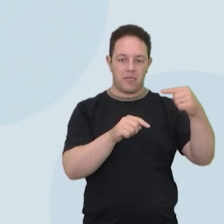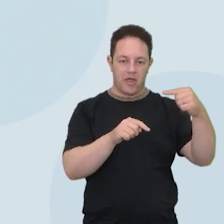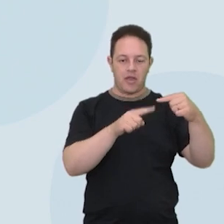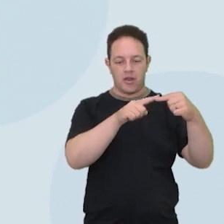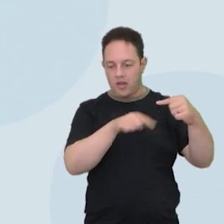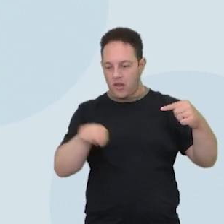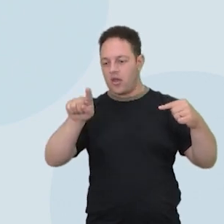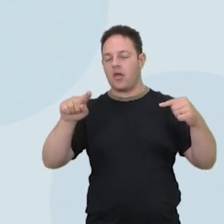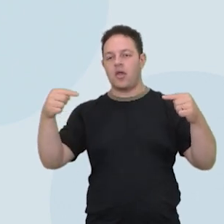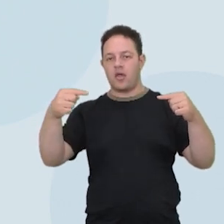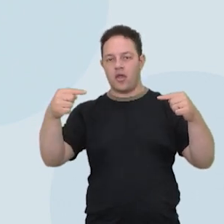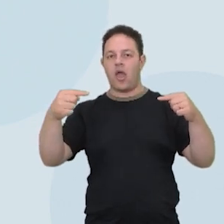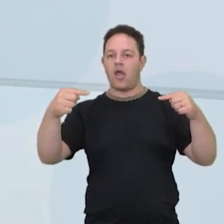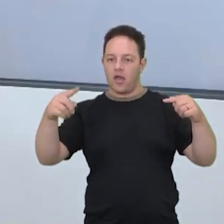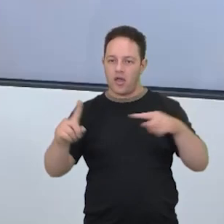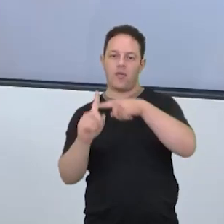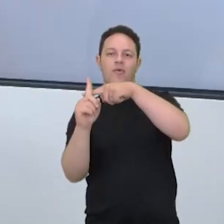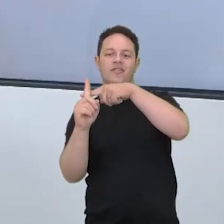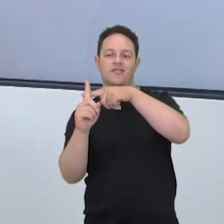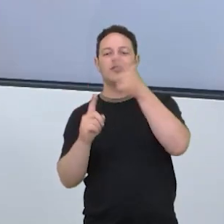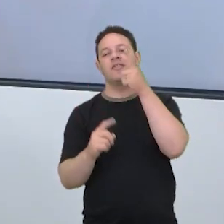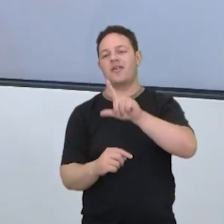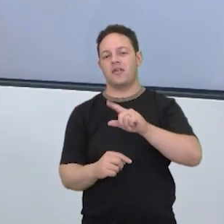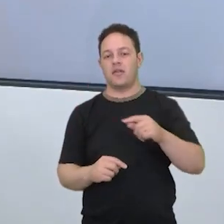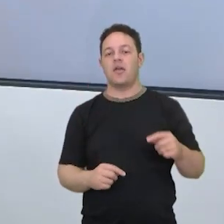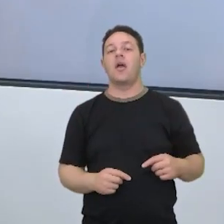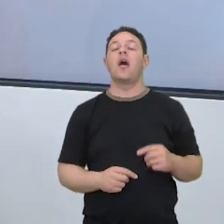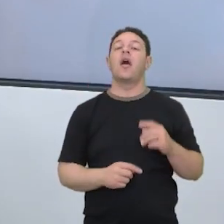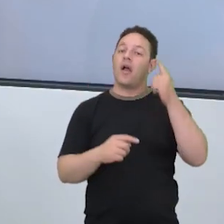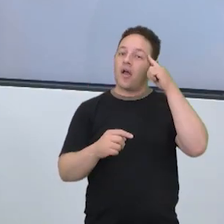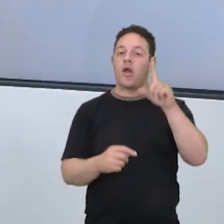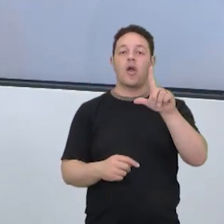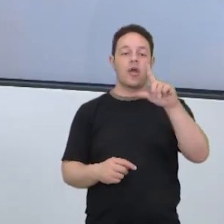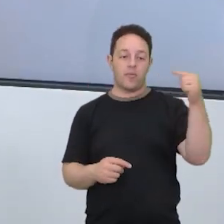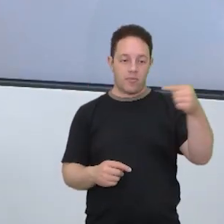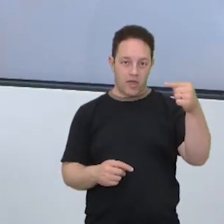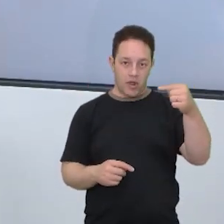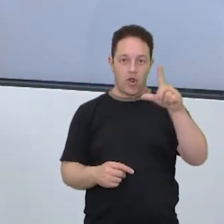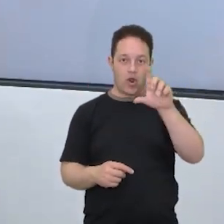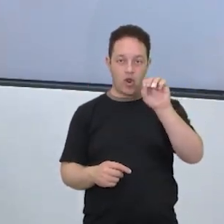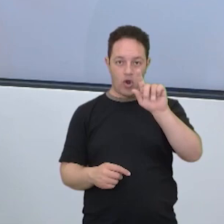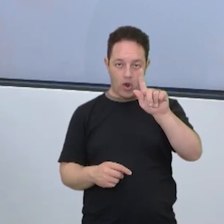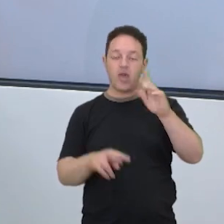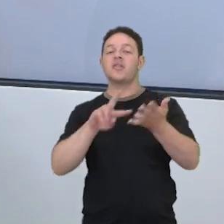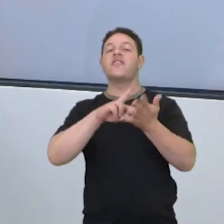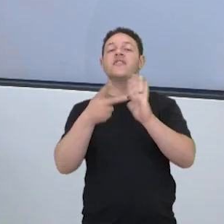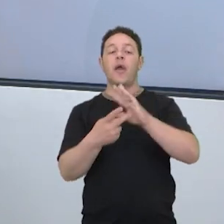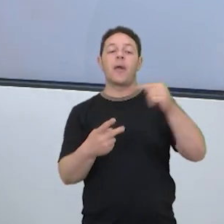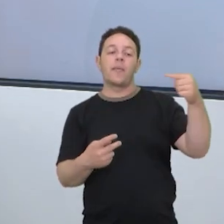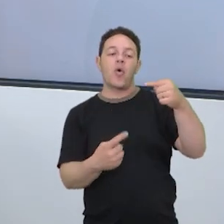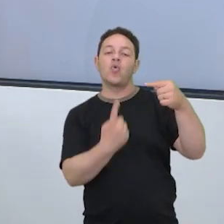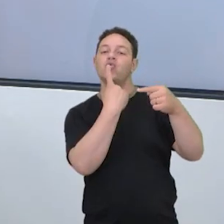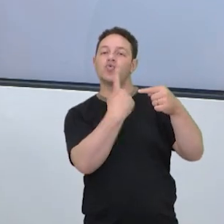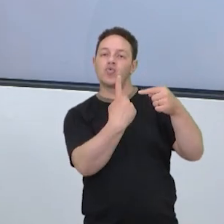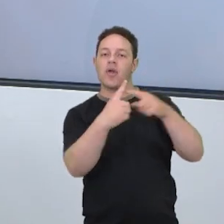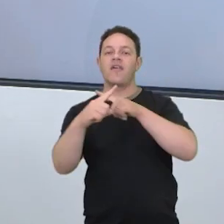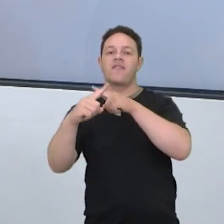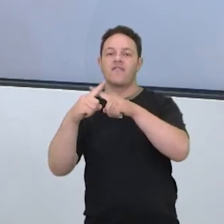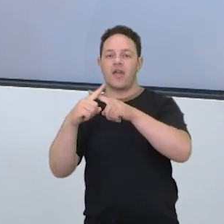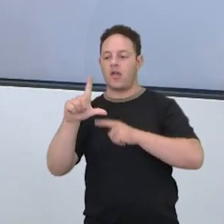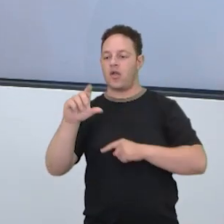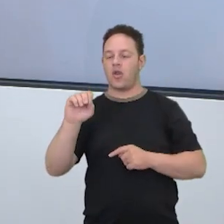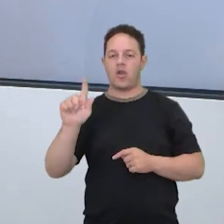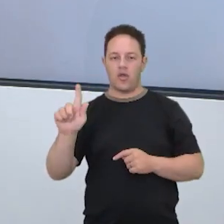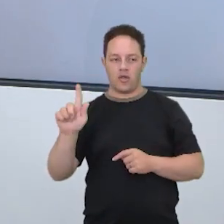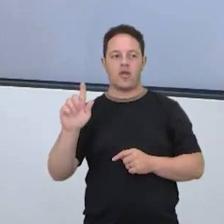gente estuda o logaritmo. O menos log é menos 1 vezes log, que a gente está fazendo para justamente modificar o negativo